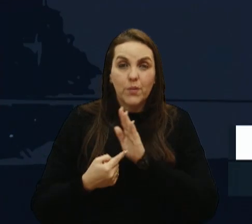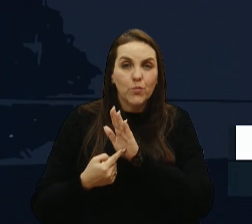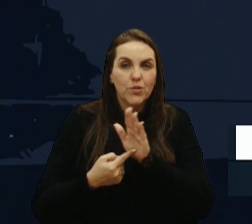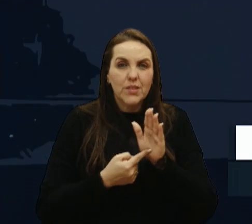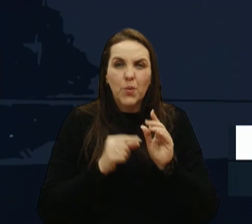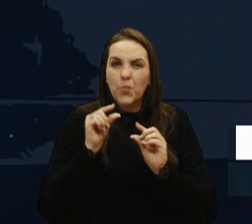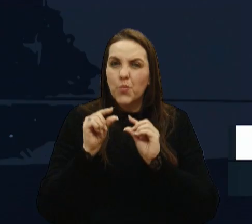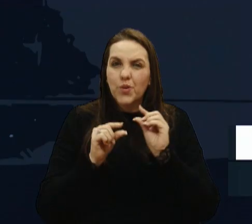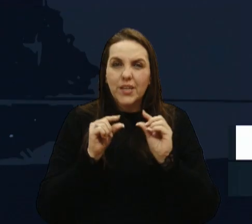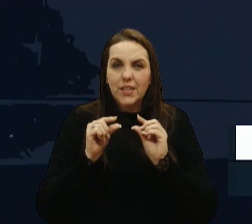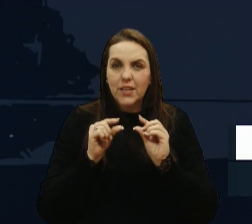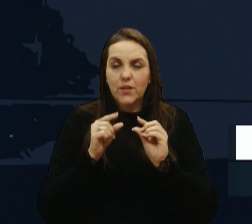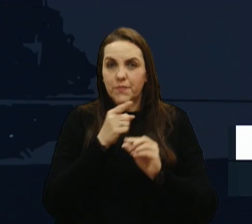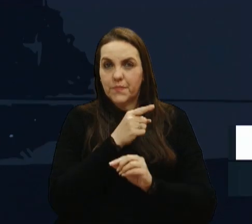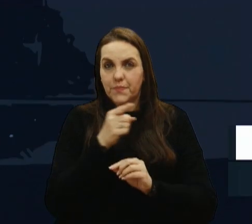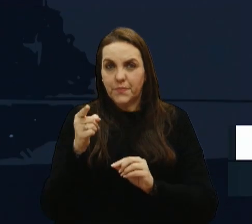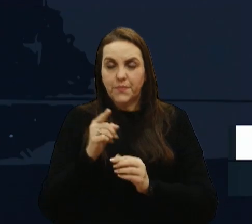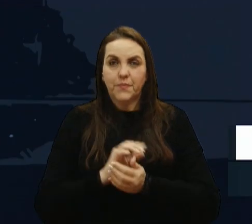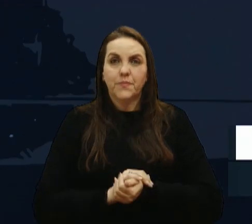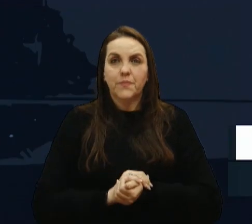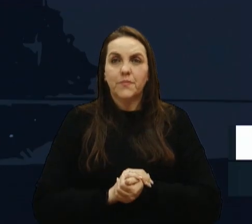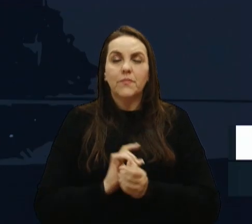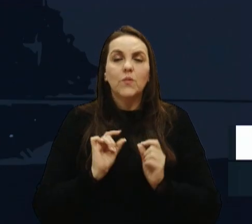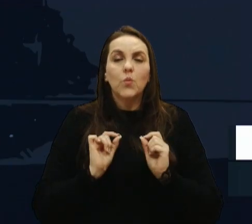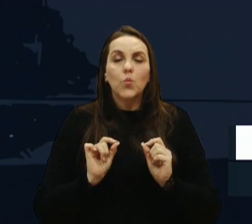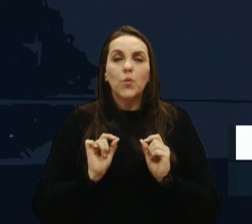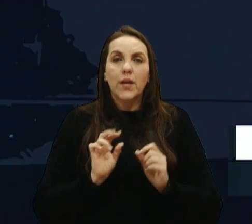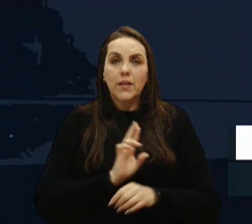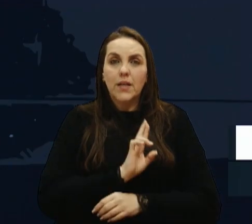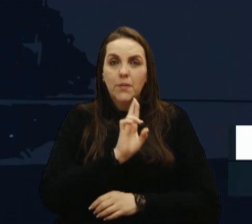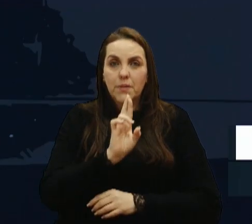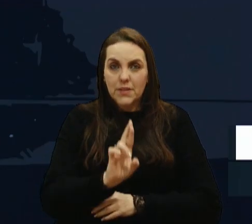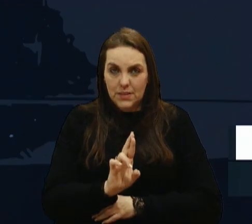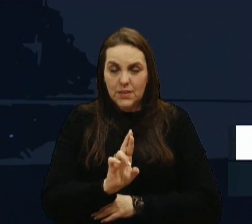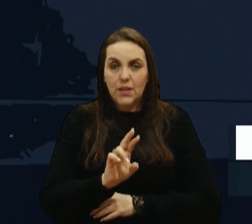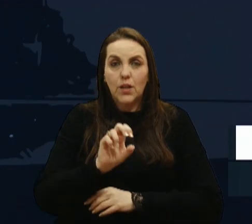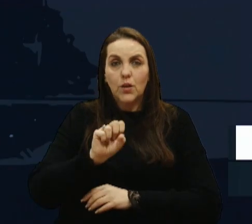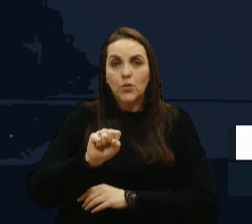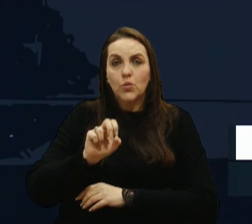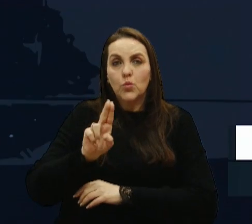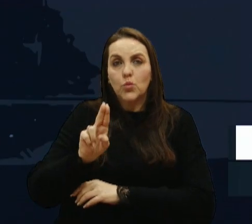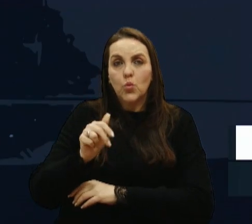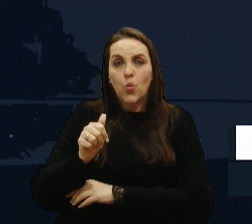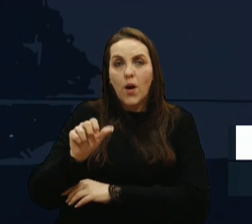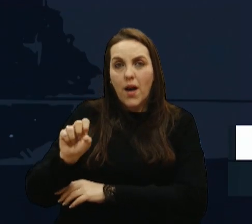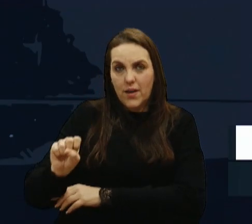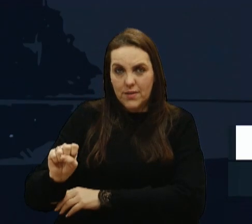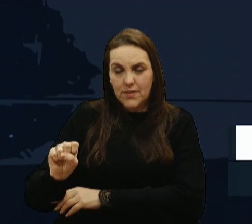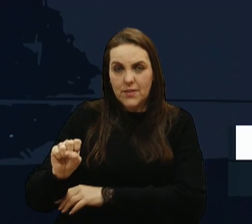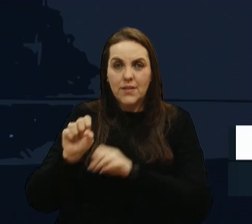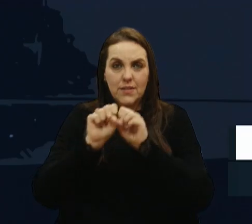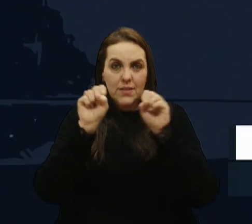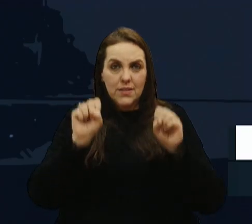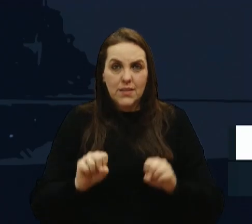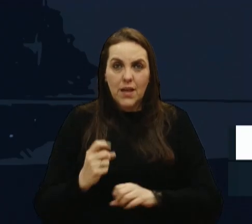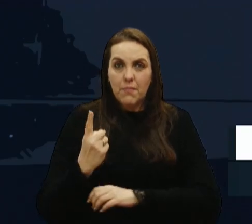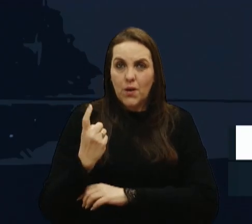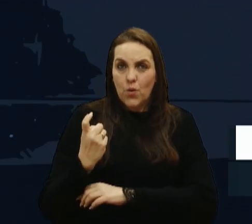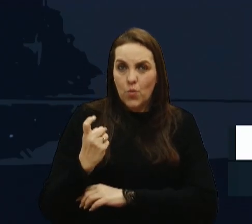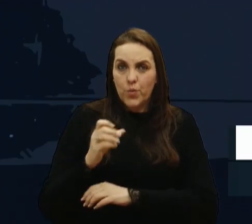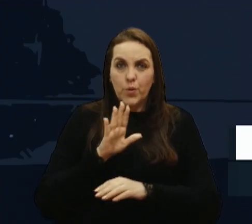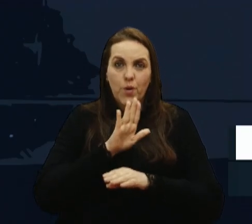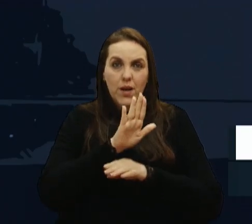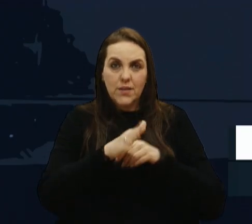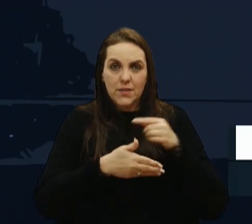pouquinho para vocês do que representa o Sistema Único de Assistência Social aqui em Caxias do Sul, o